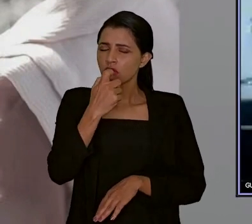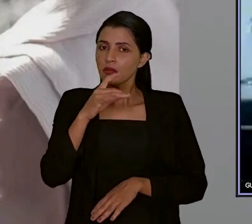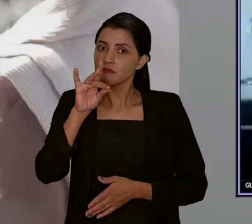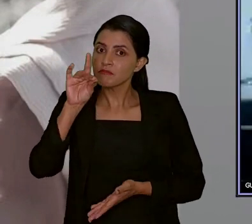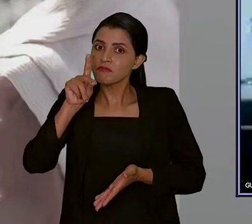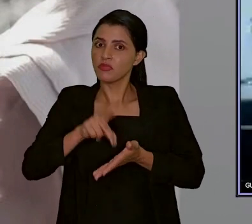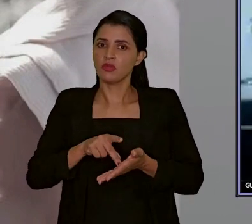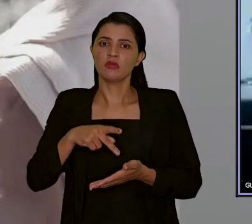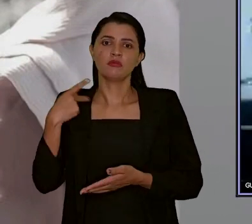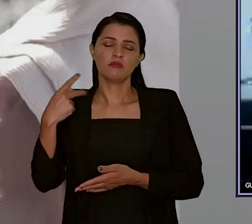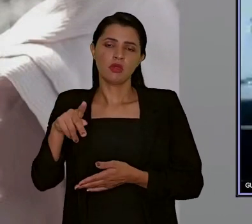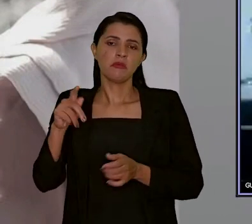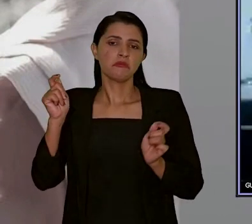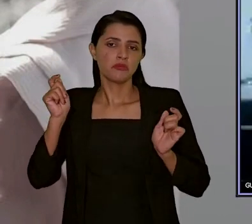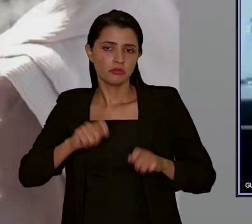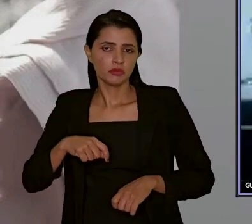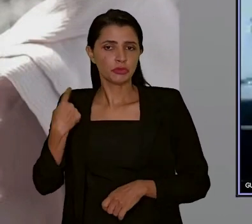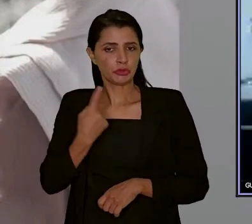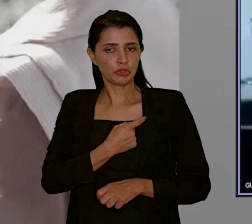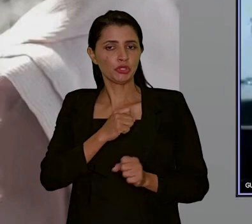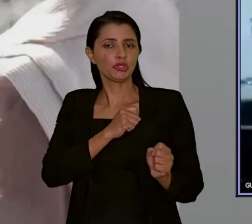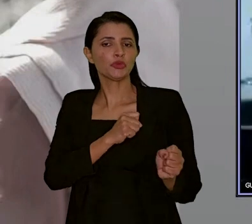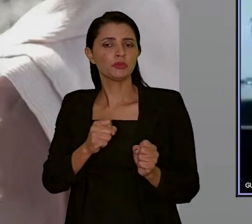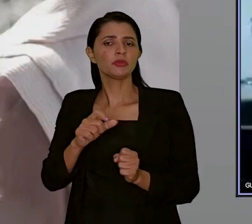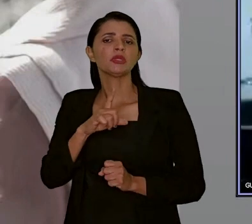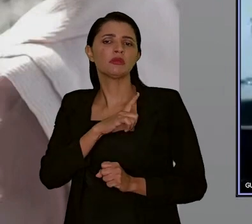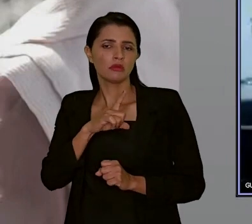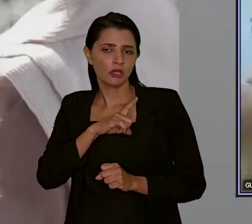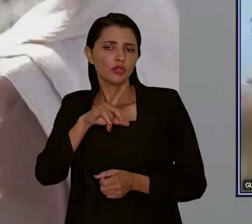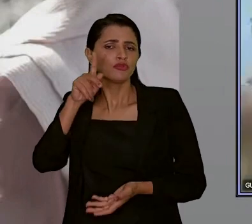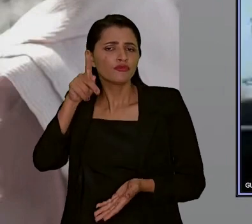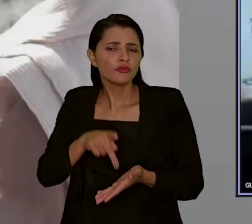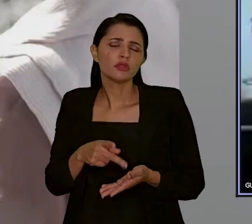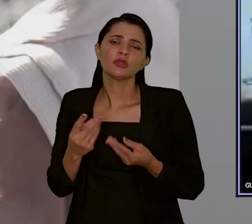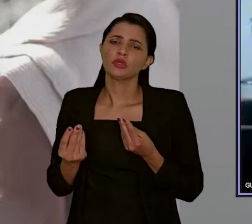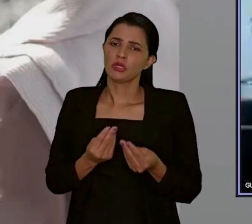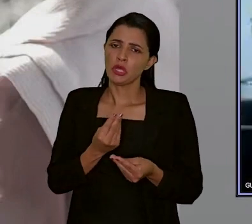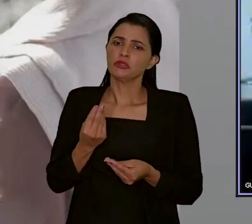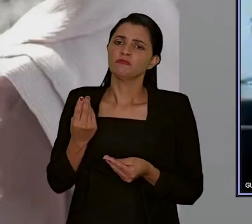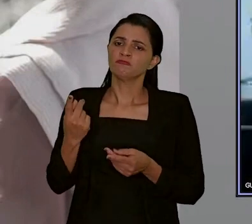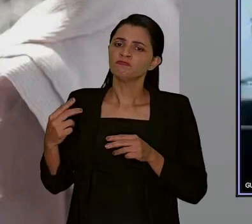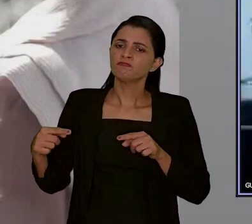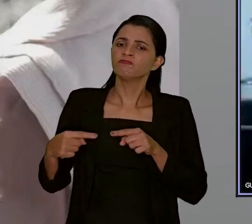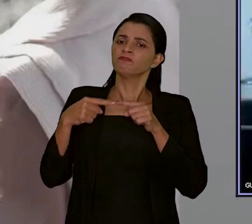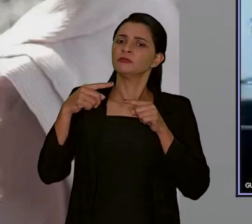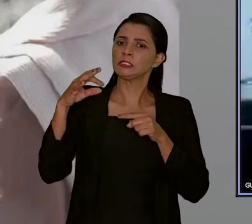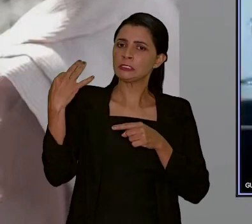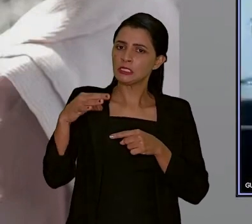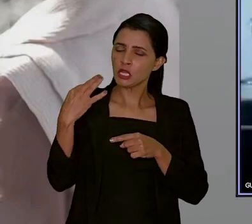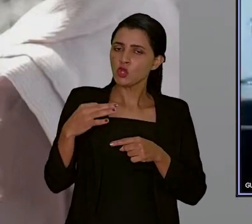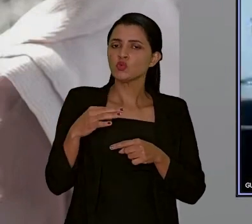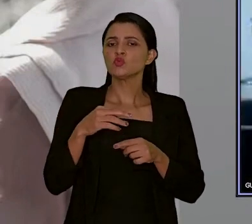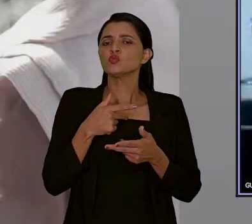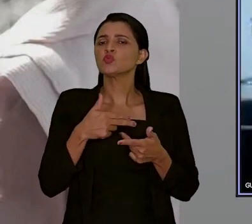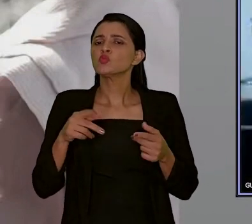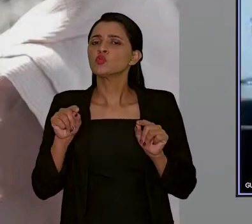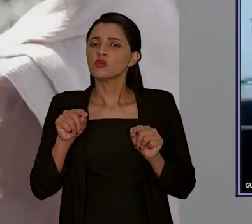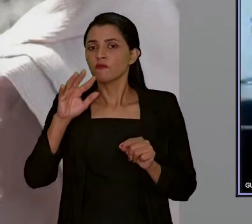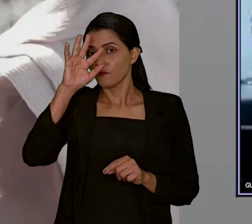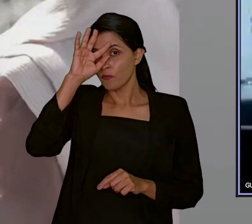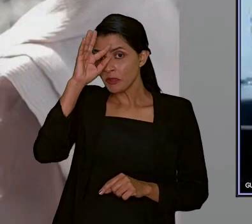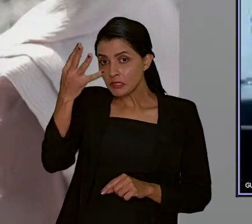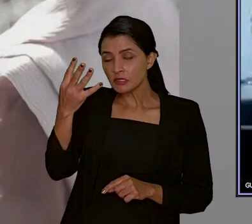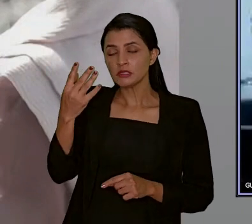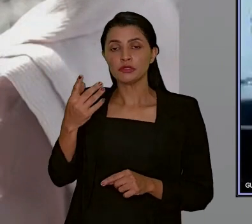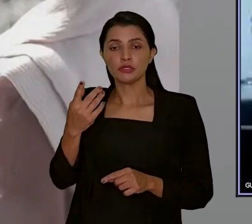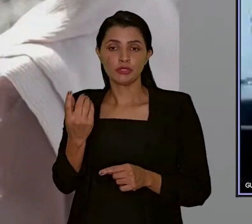para permitir que nós possamos ter realmente a correspondência daquilo que foi decidido